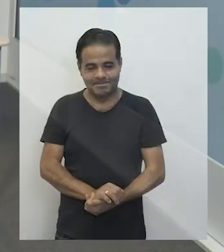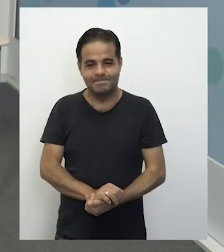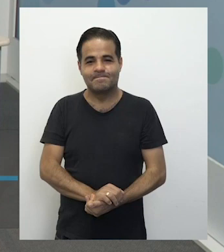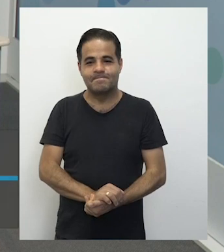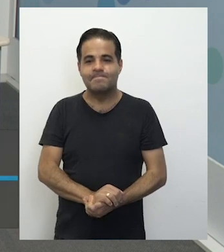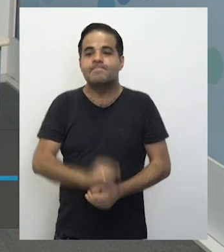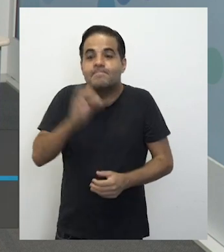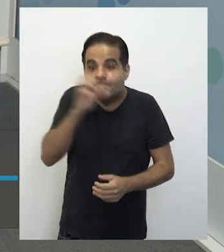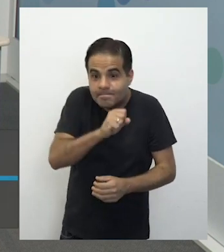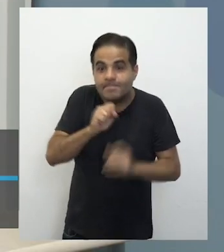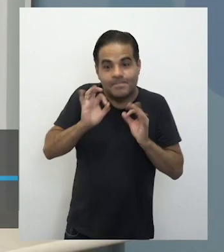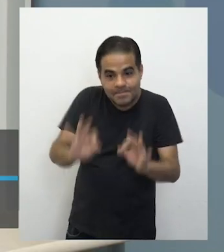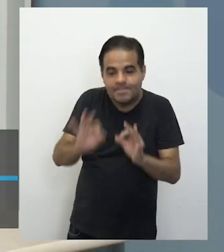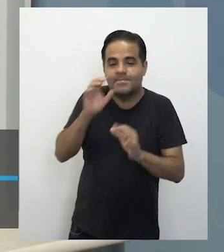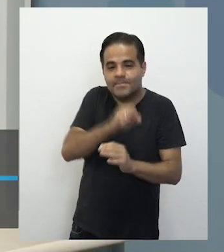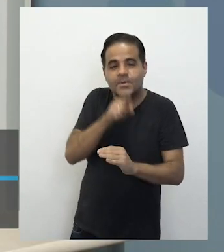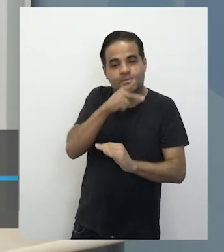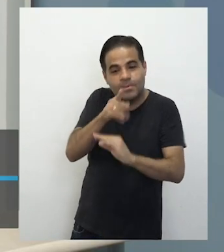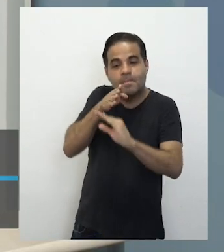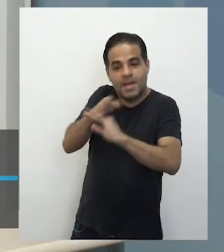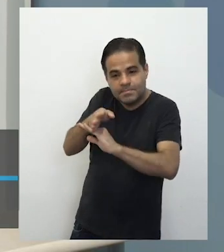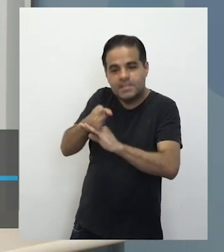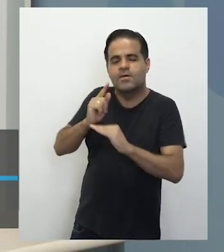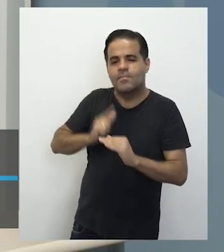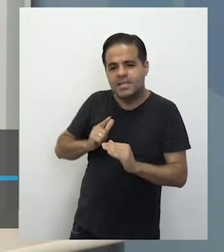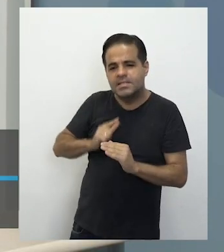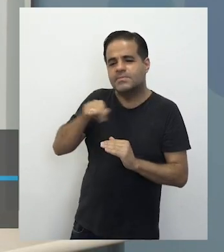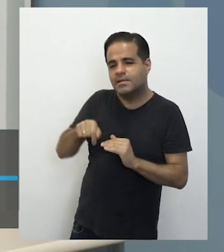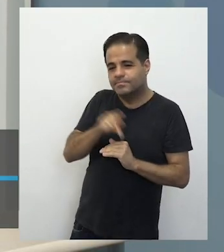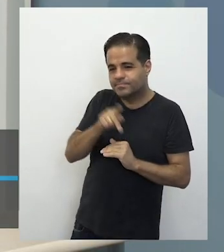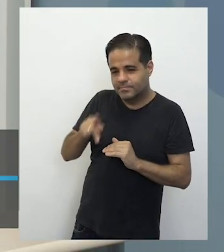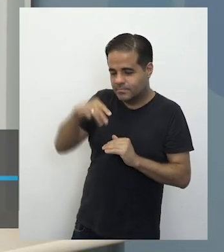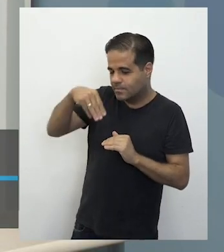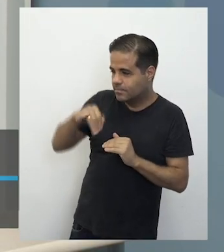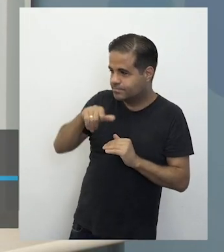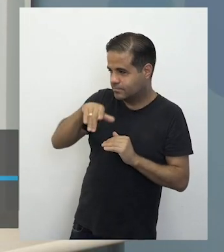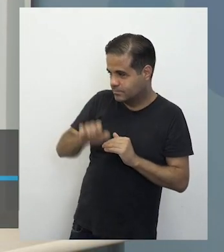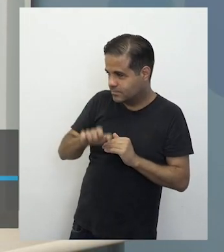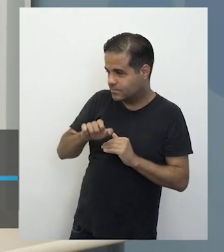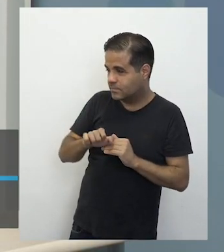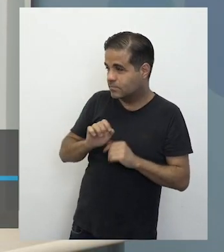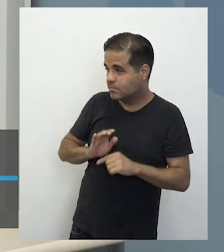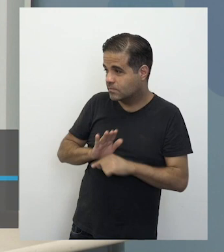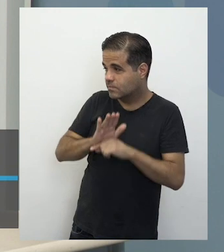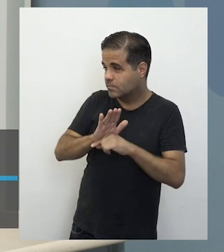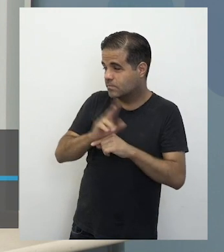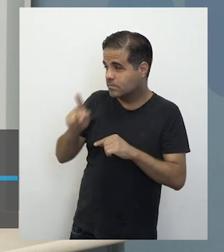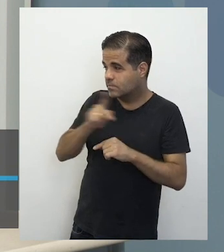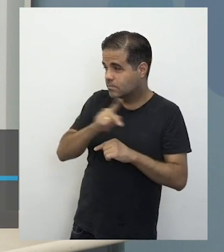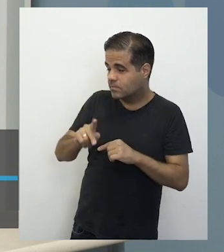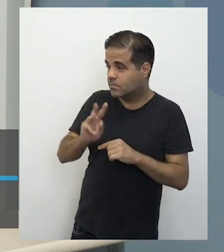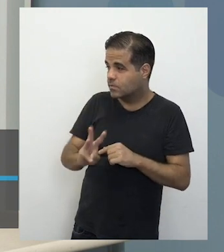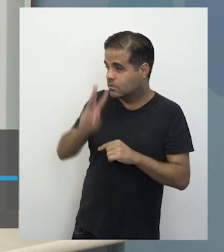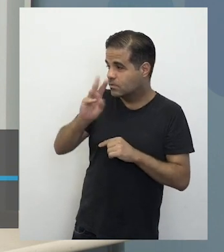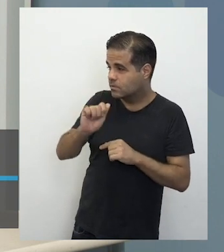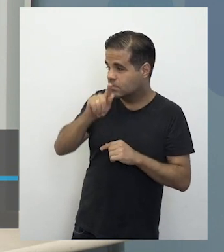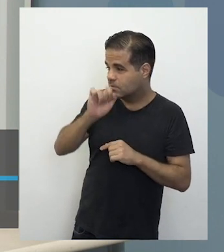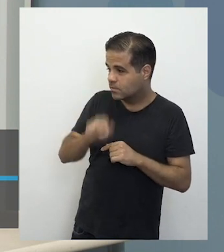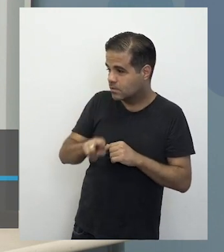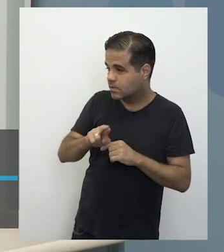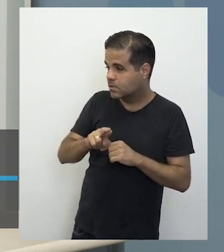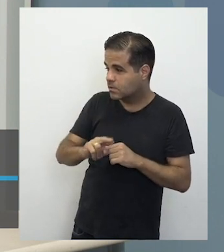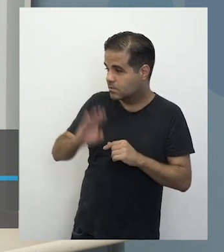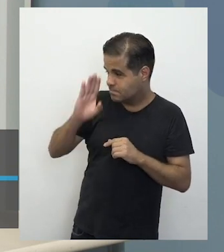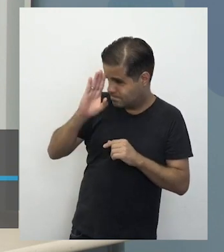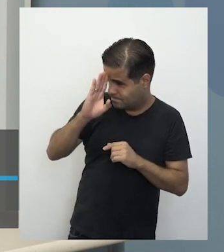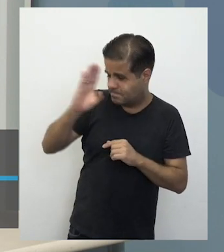Era rapidinha essa participação, mas temos aqui, viu, professora Milene, contribuições. O professor Wagner, ele disse que